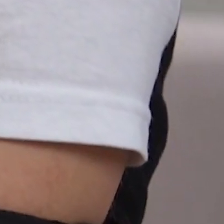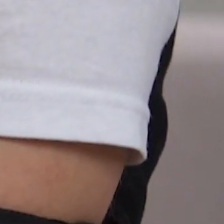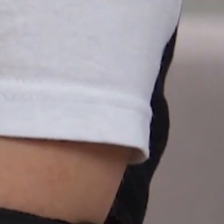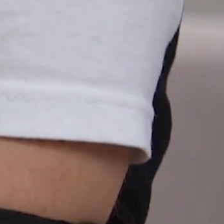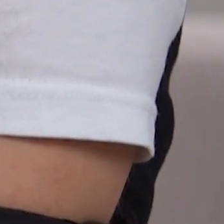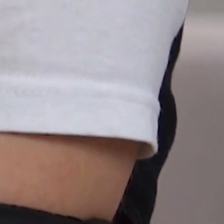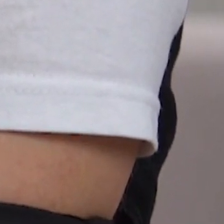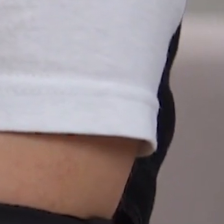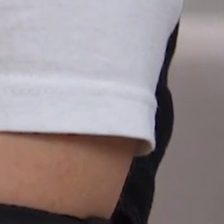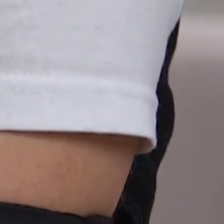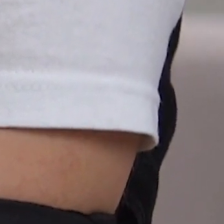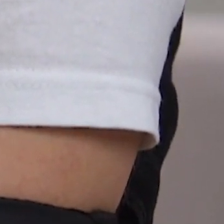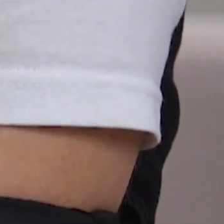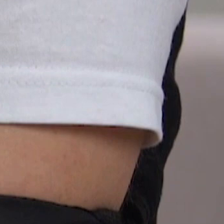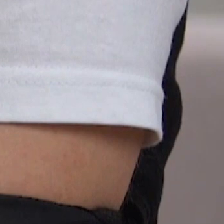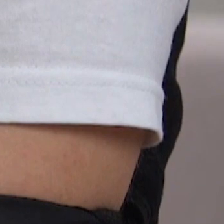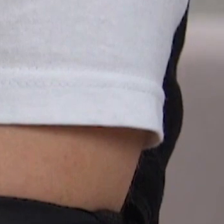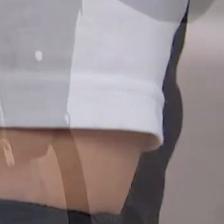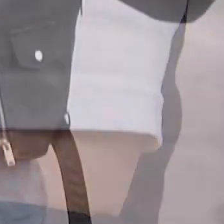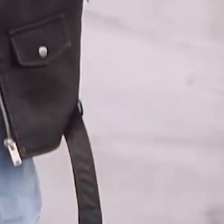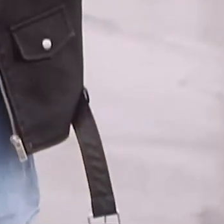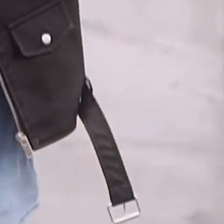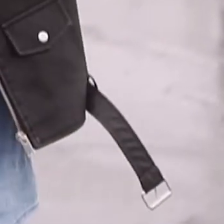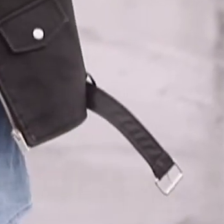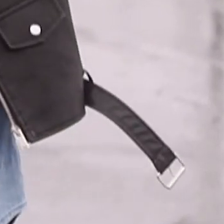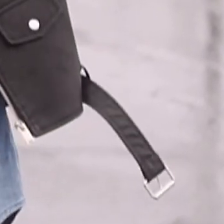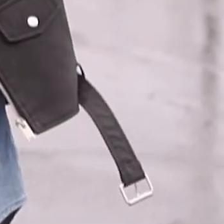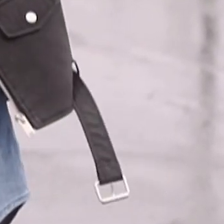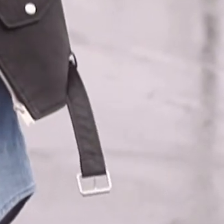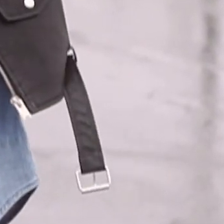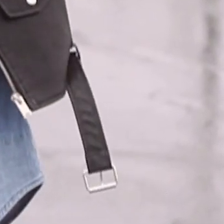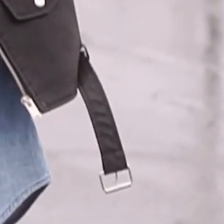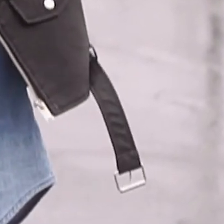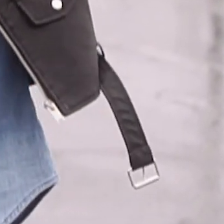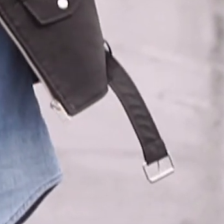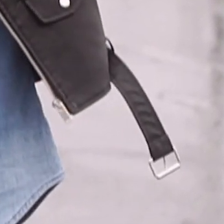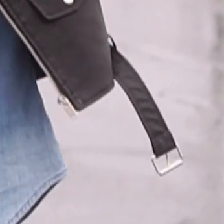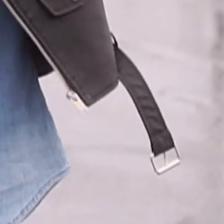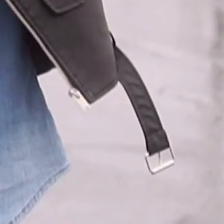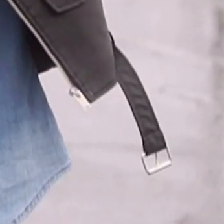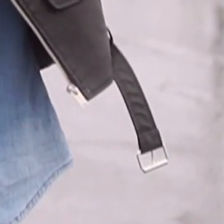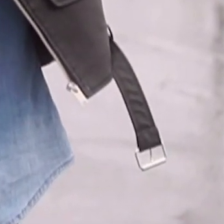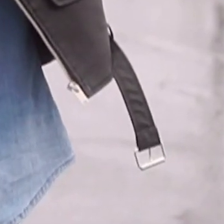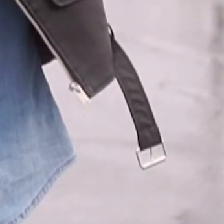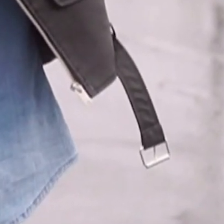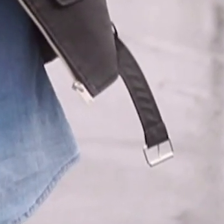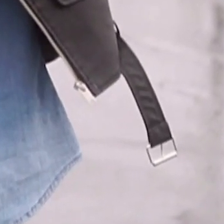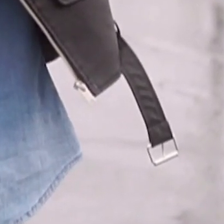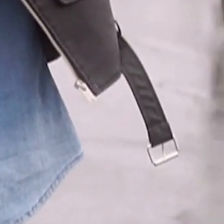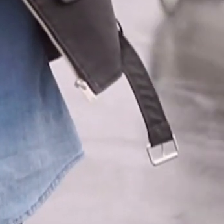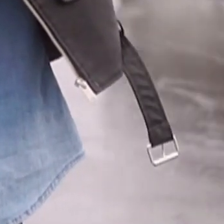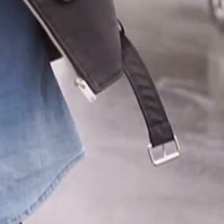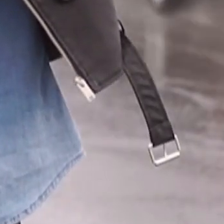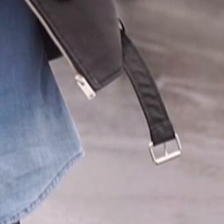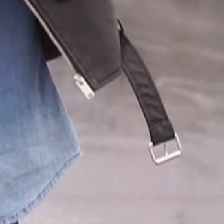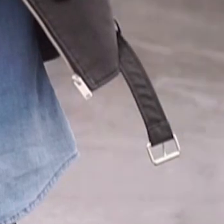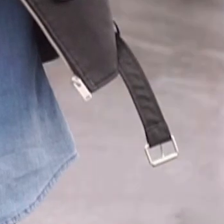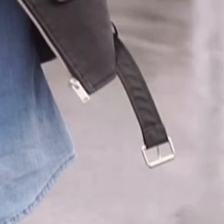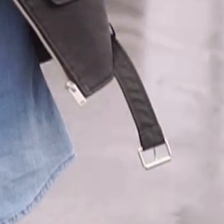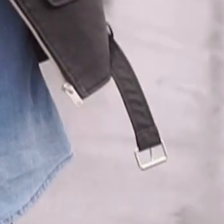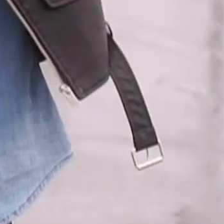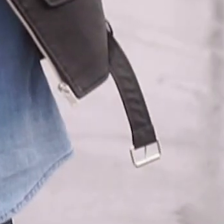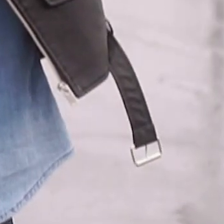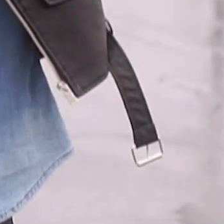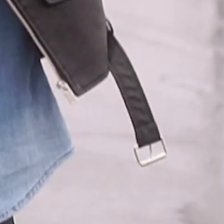que a primeira reflexão sempre é qual a minha necessidade? A necessidade daquela família, por exemplo. Que muitas